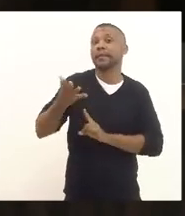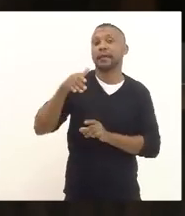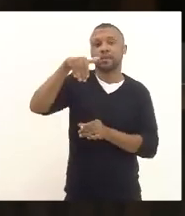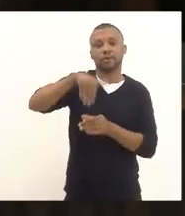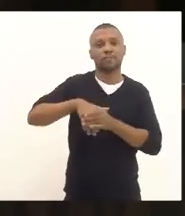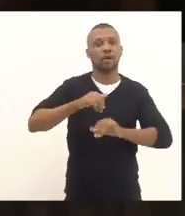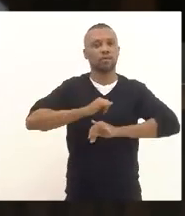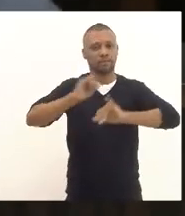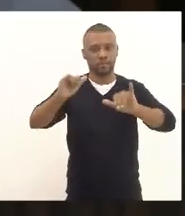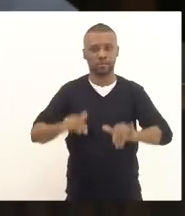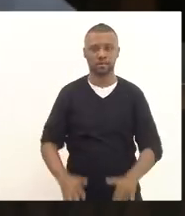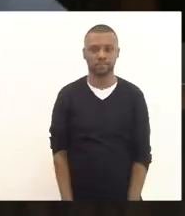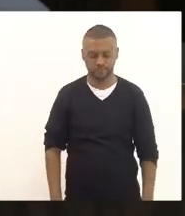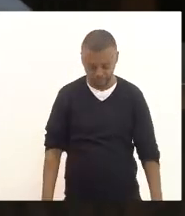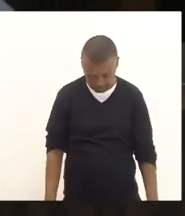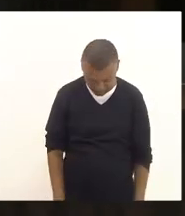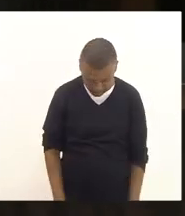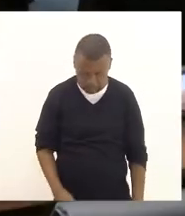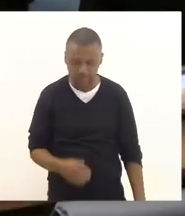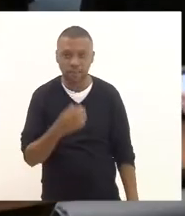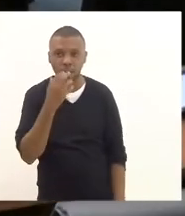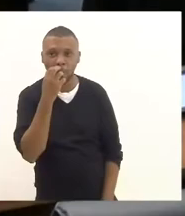o presidente